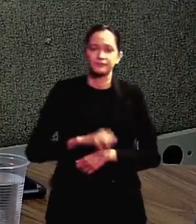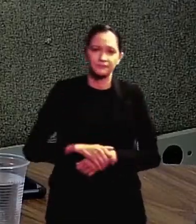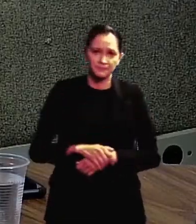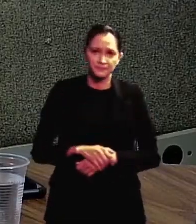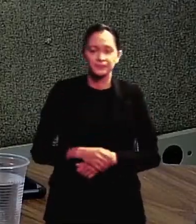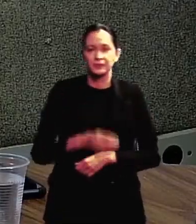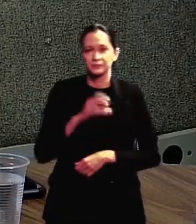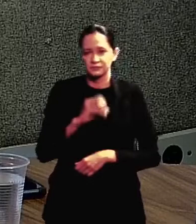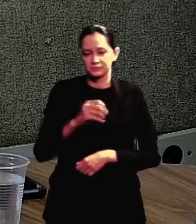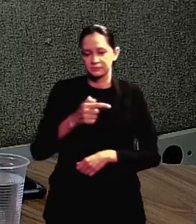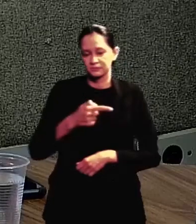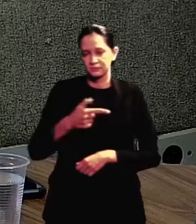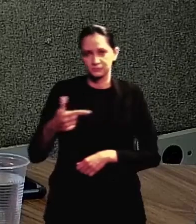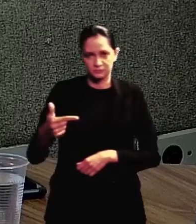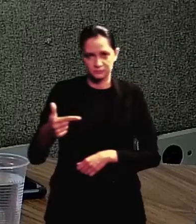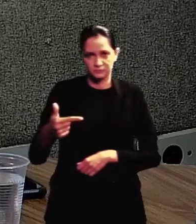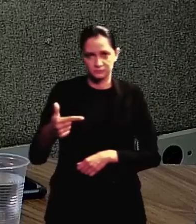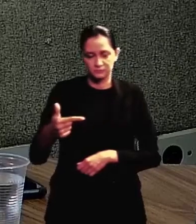veto de número